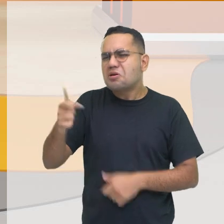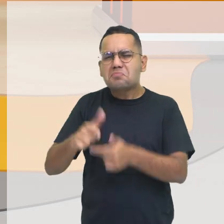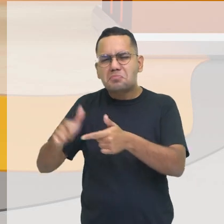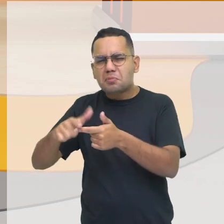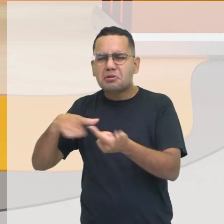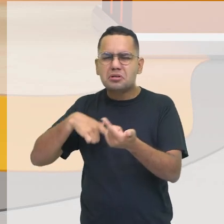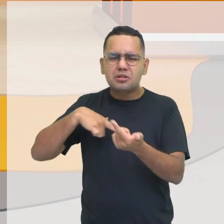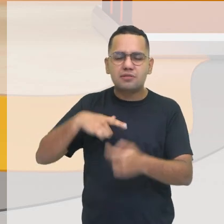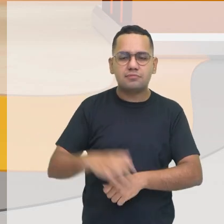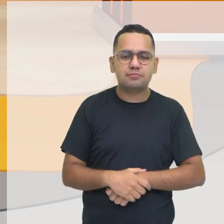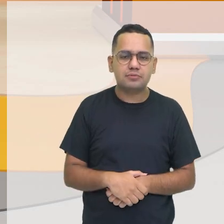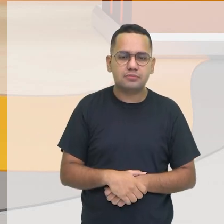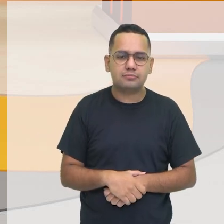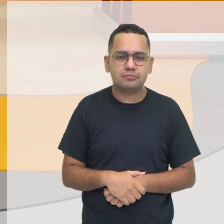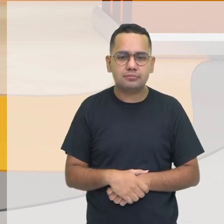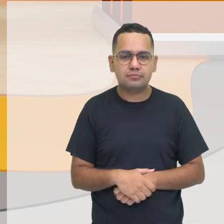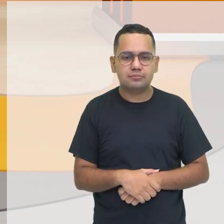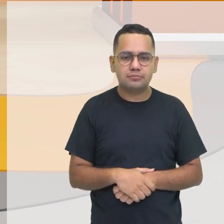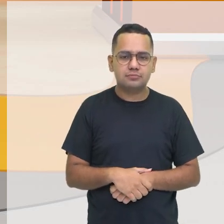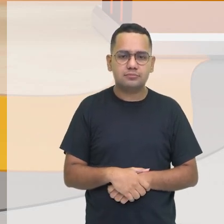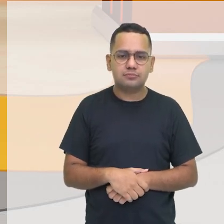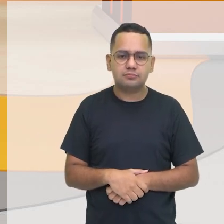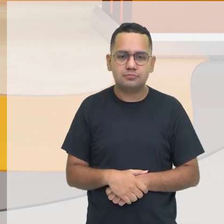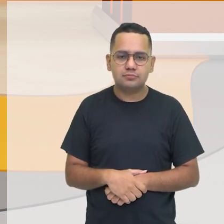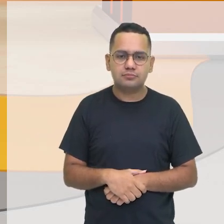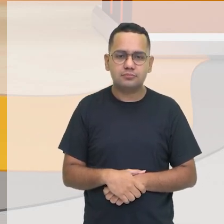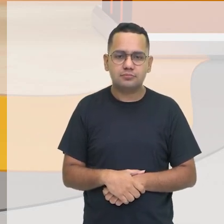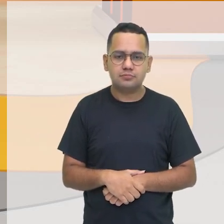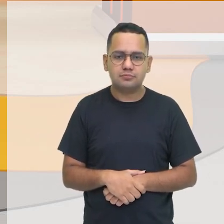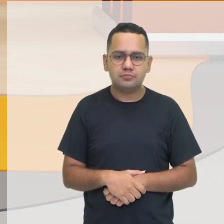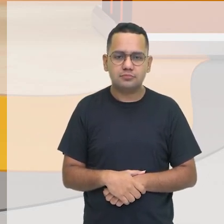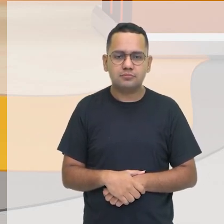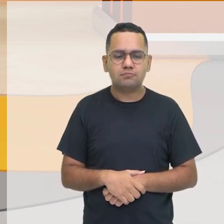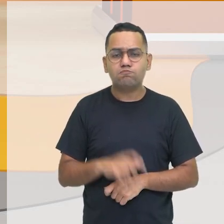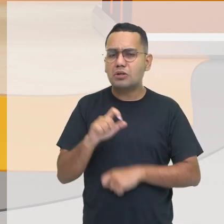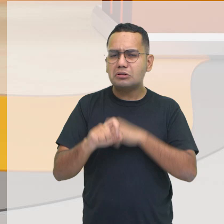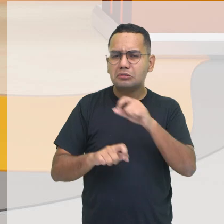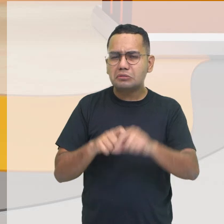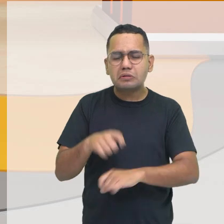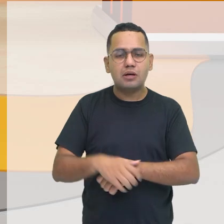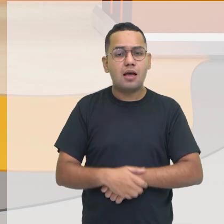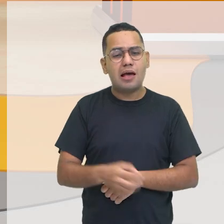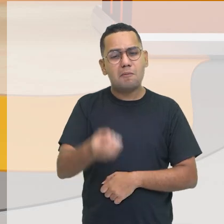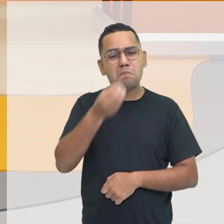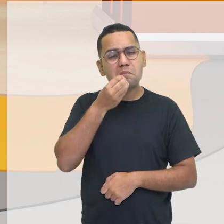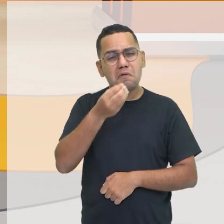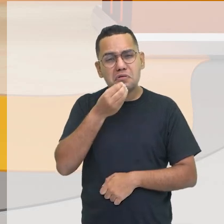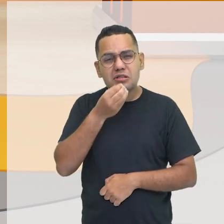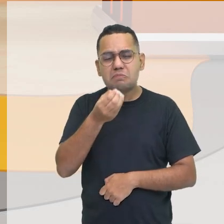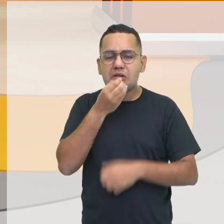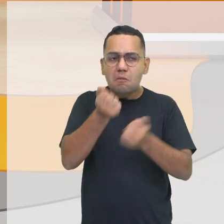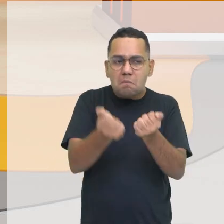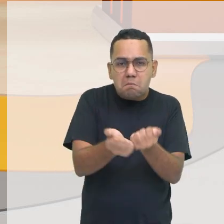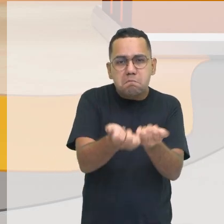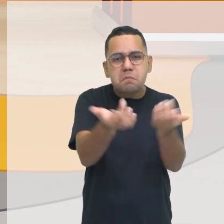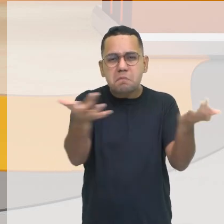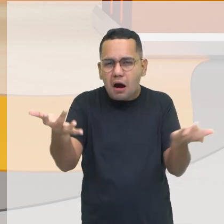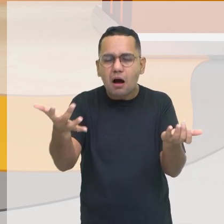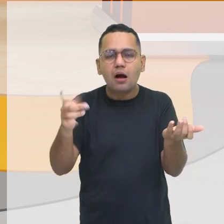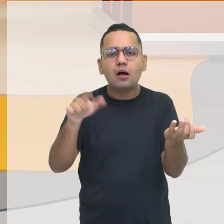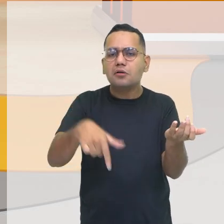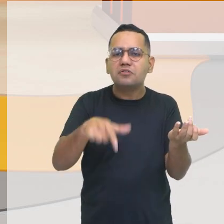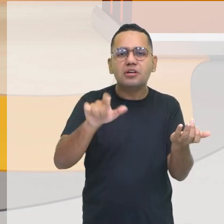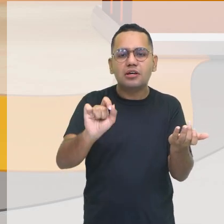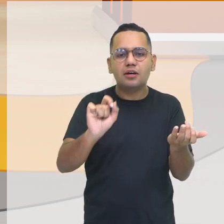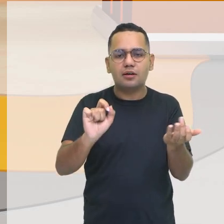foi acompanhada por conta de quê? Da expansão desordenada de crédito, ou seja, começou a